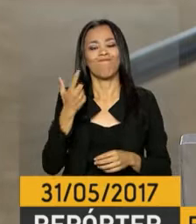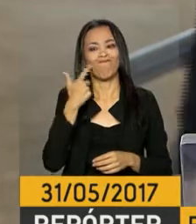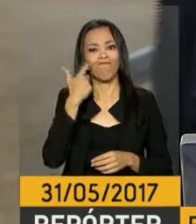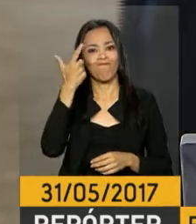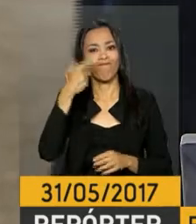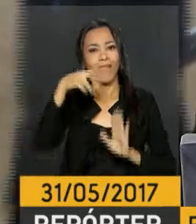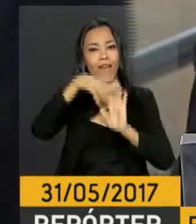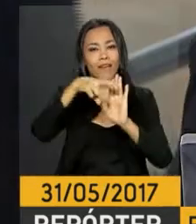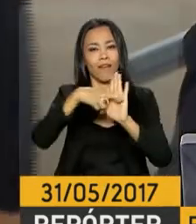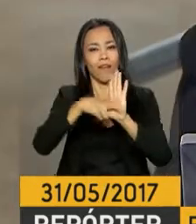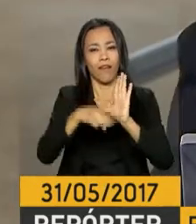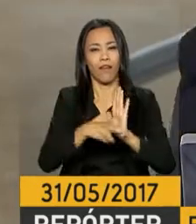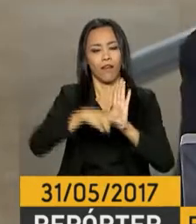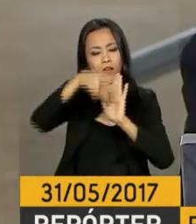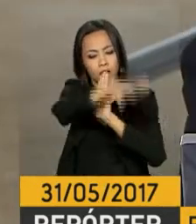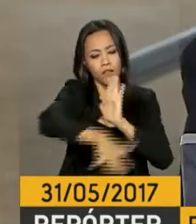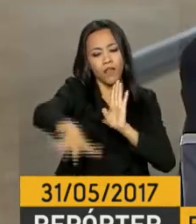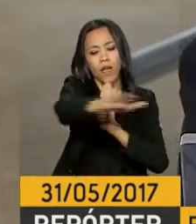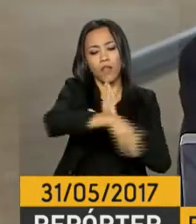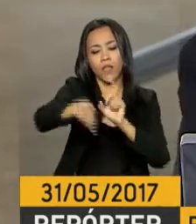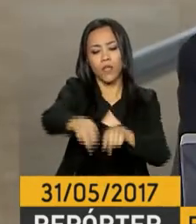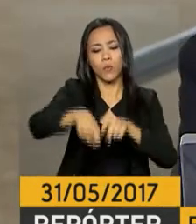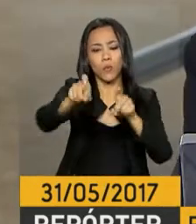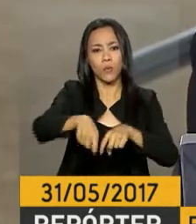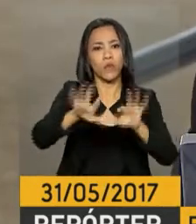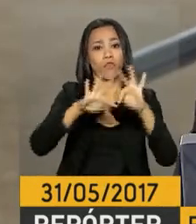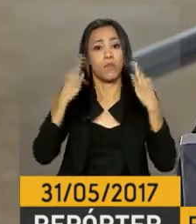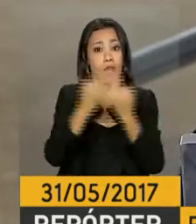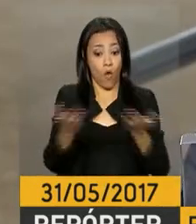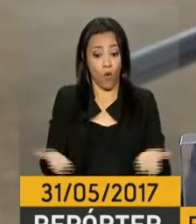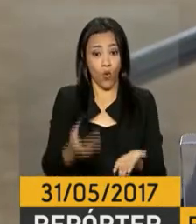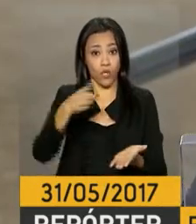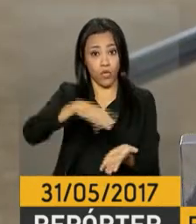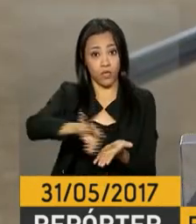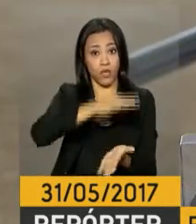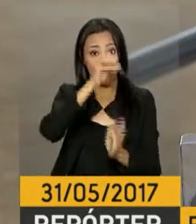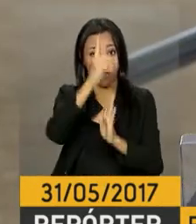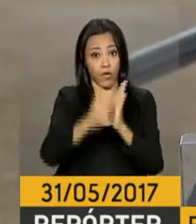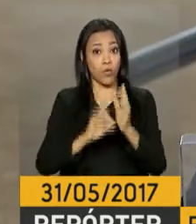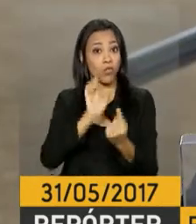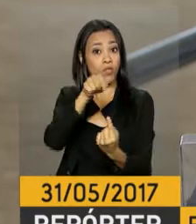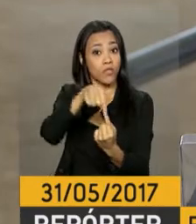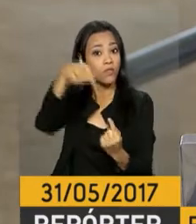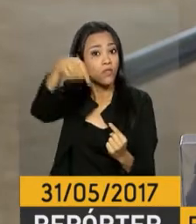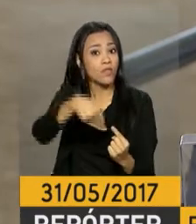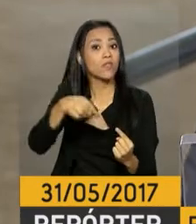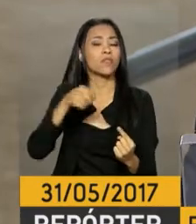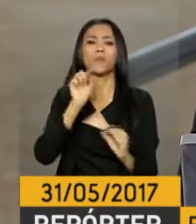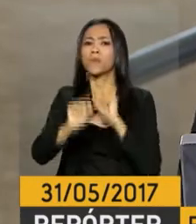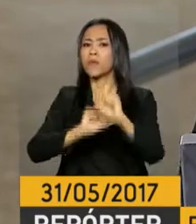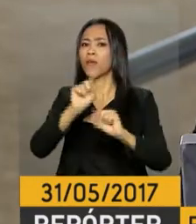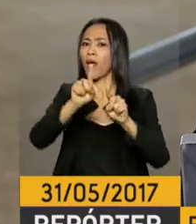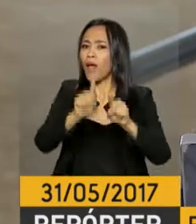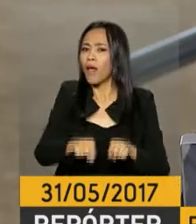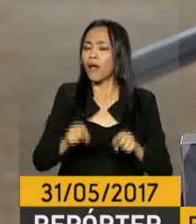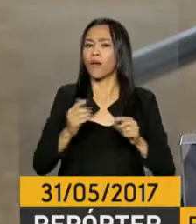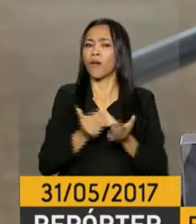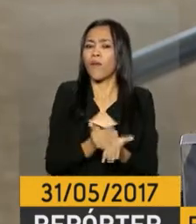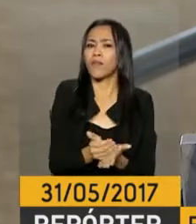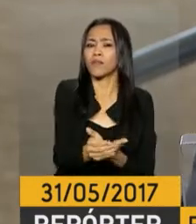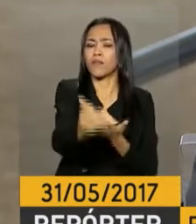da Agricultura Familiar, que foi assinada hoje, o decreto. O principal objetivo dela é